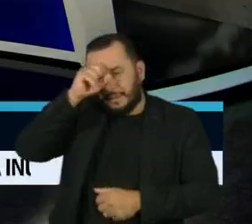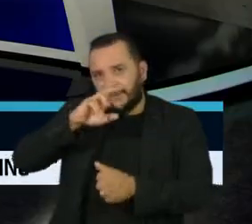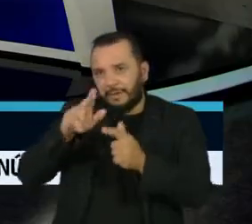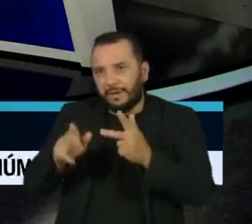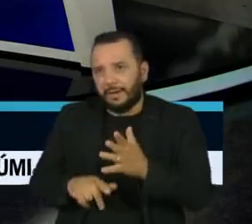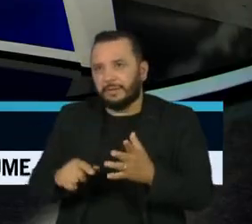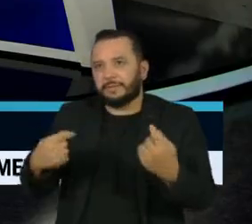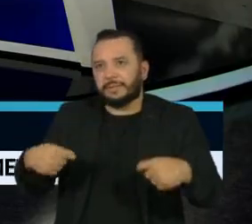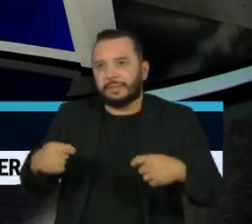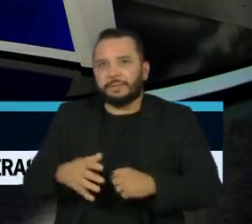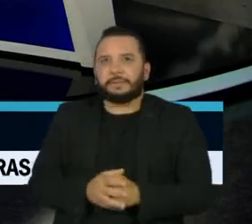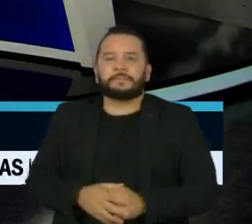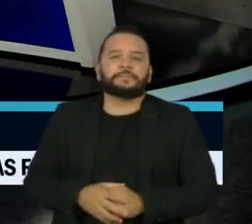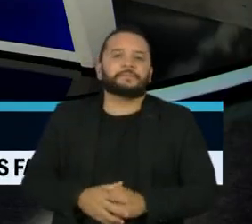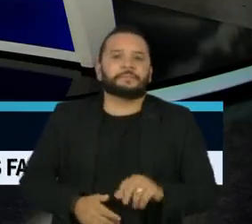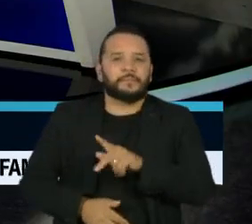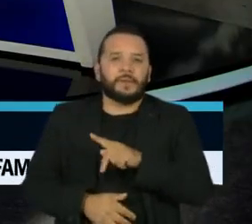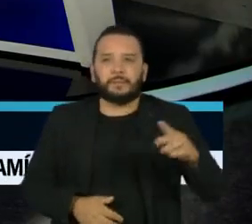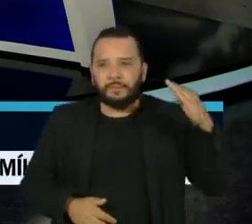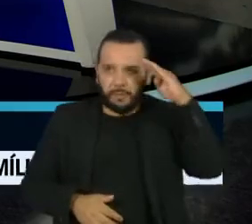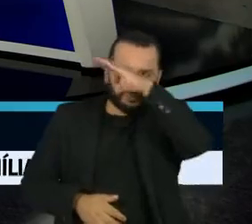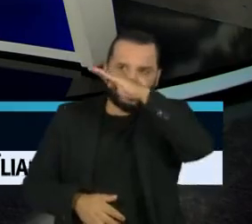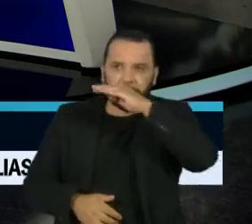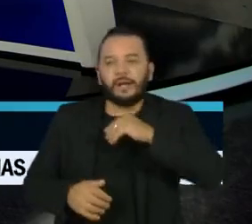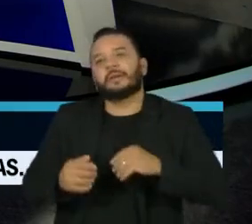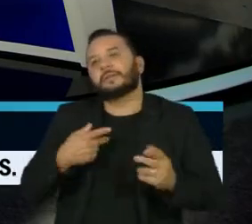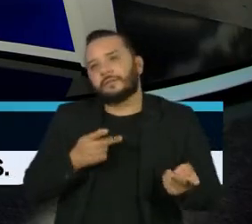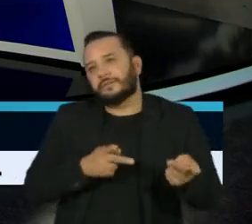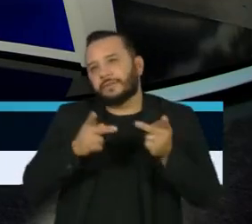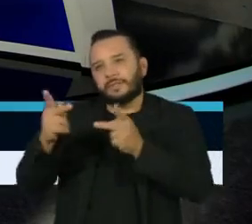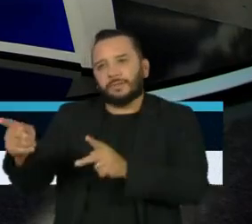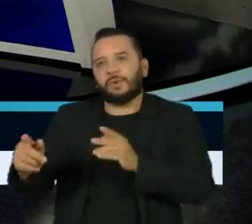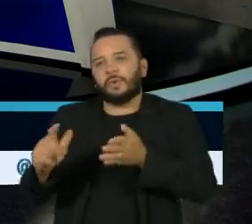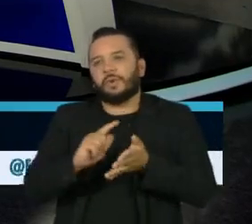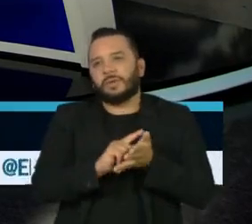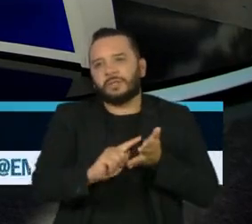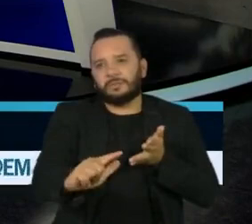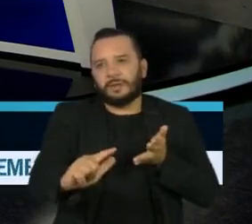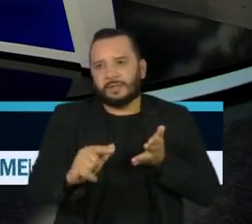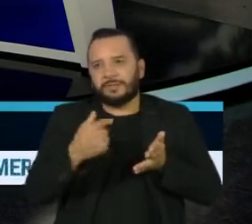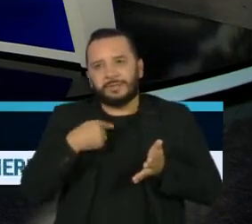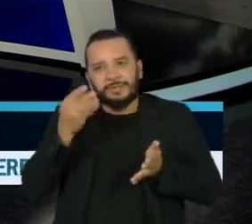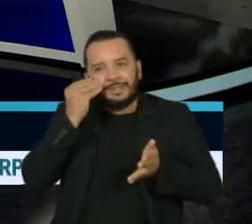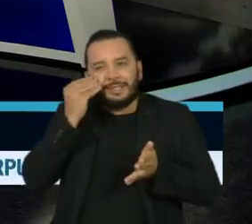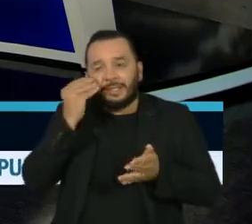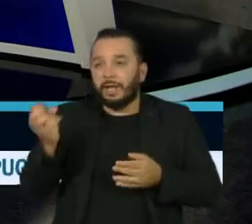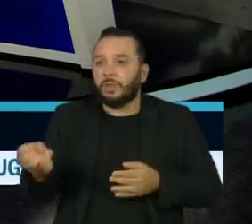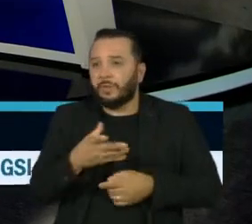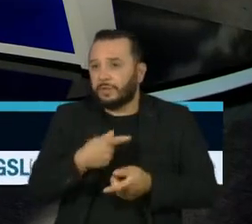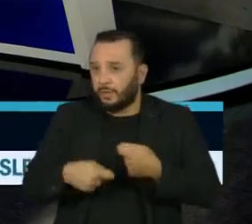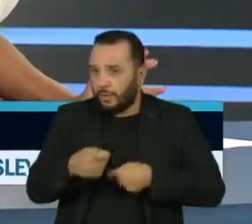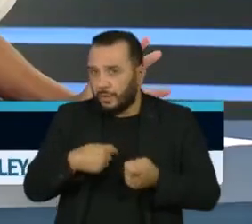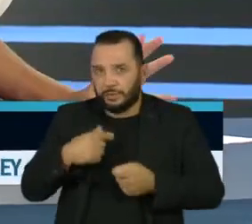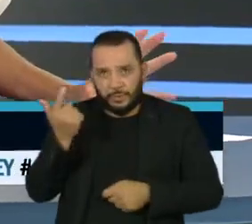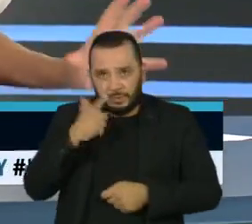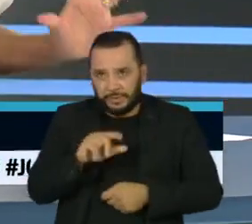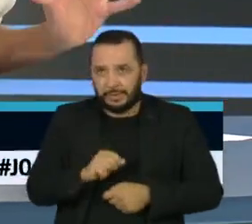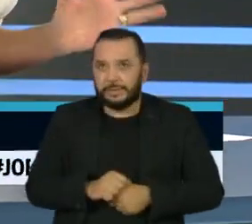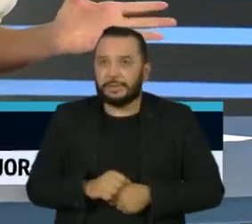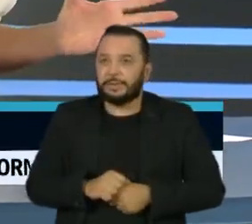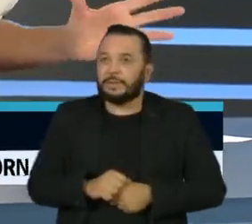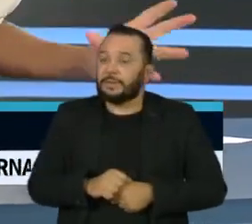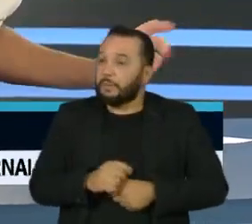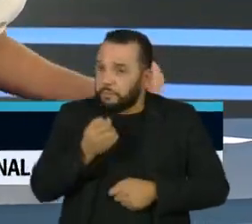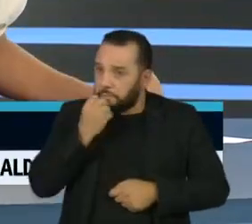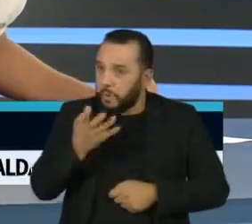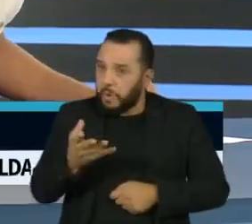O Palhaço o presidente bolsonaro esteve lá nessa kamoto no oriente médio para tentar em novos negócios Ele trouxe o que na mala vamos vai nos